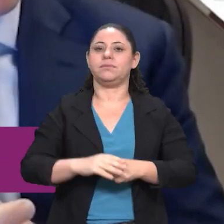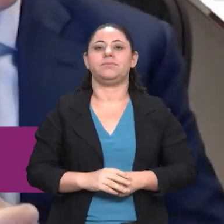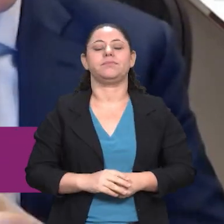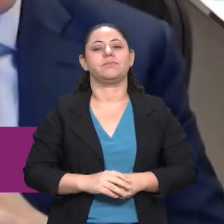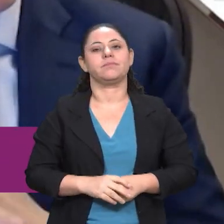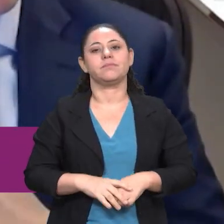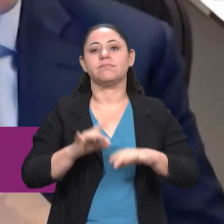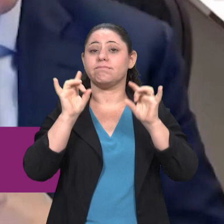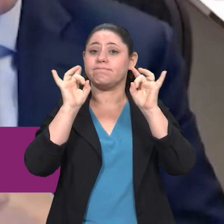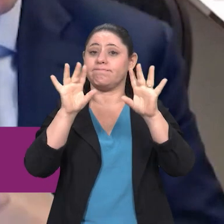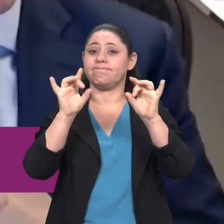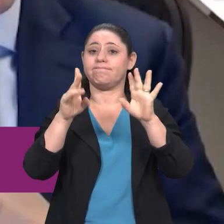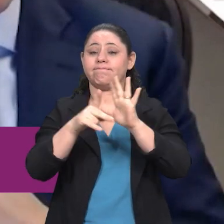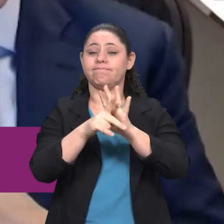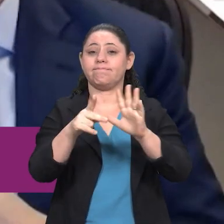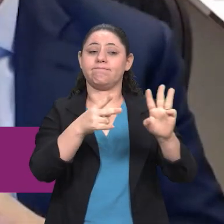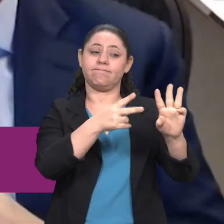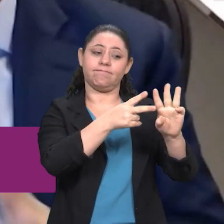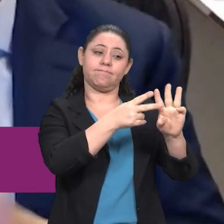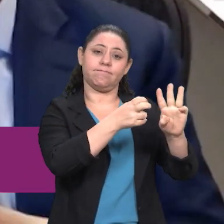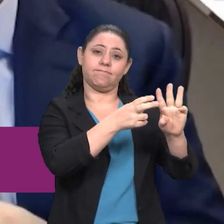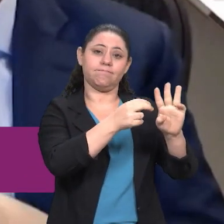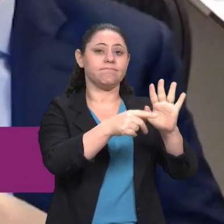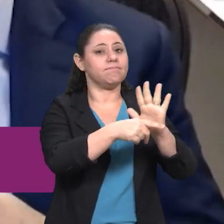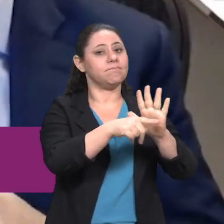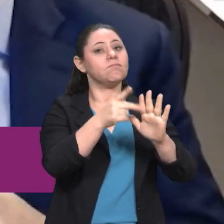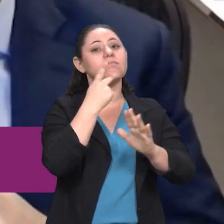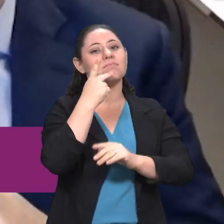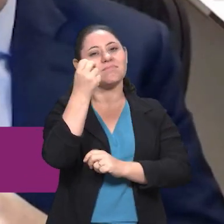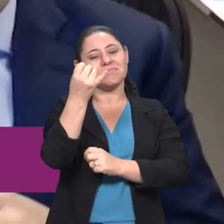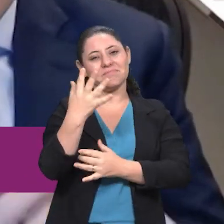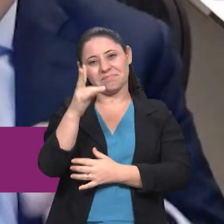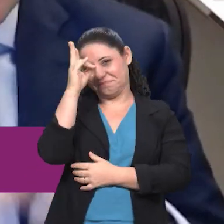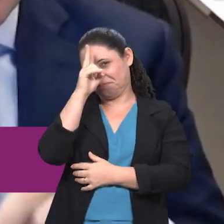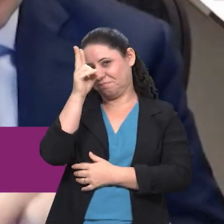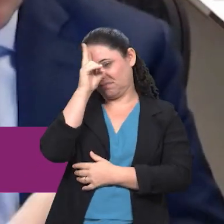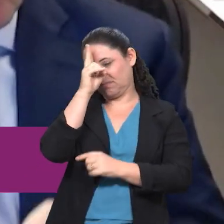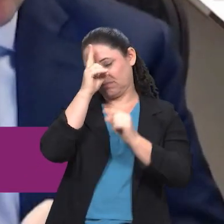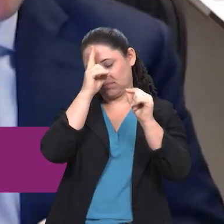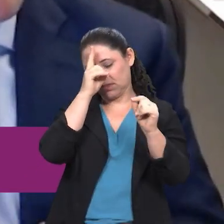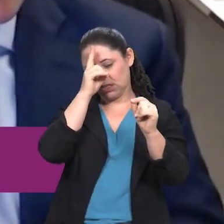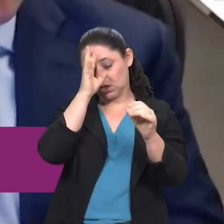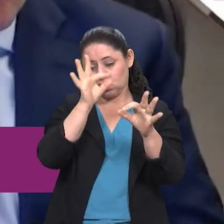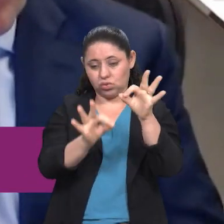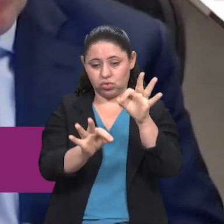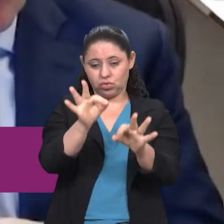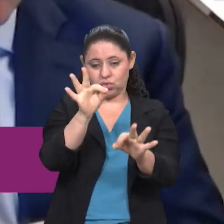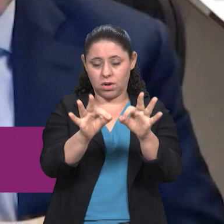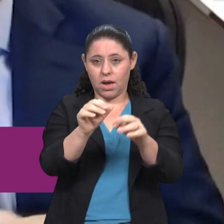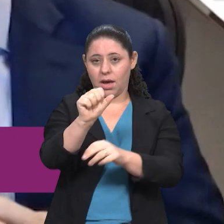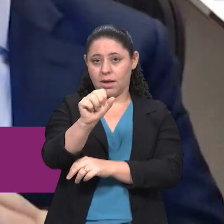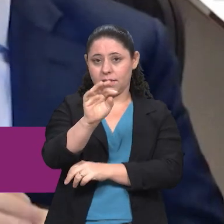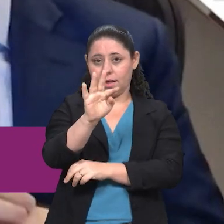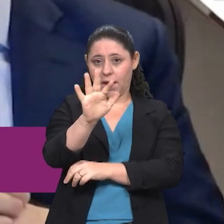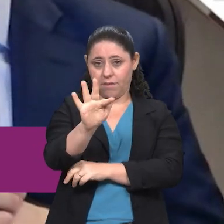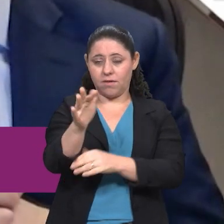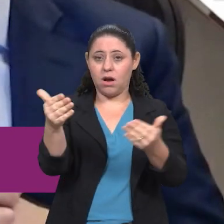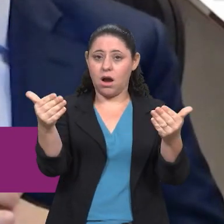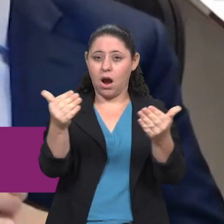Especialmente com relação a essa questão indígena, Lívia, até enquanto você falava, eu me lembrei que nesse julgamento do Supremo